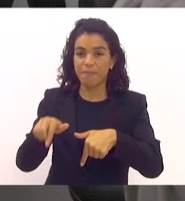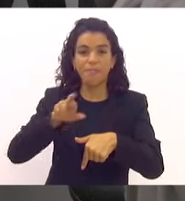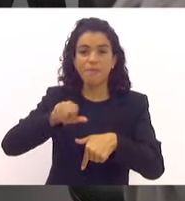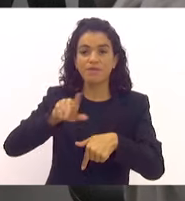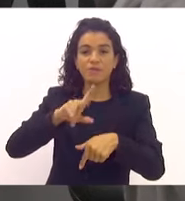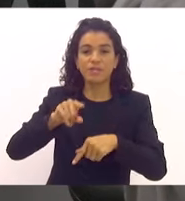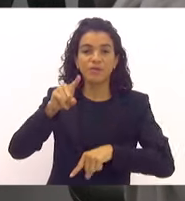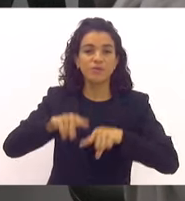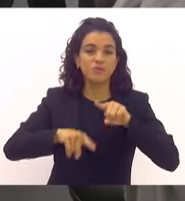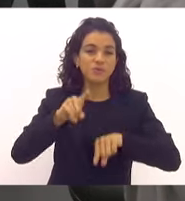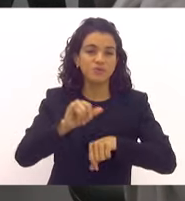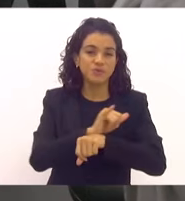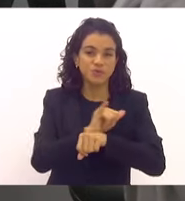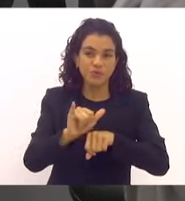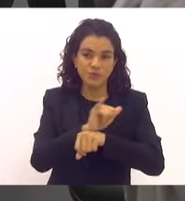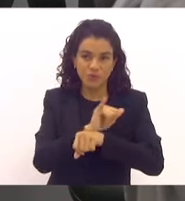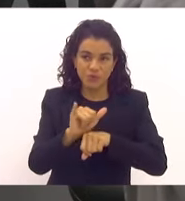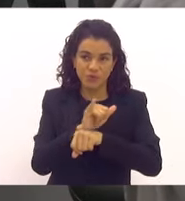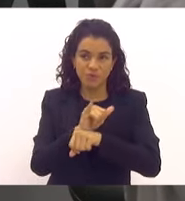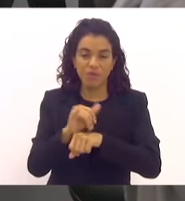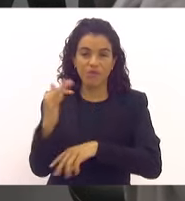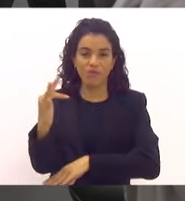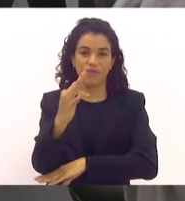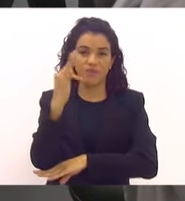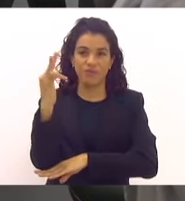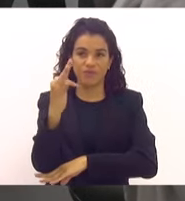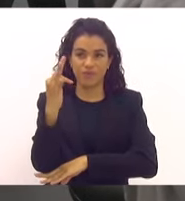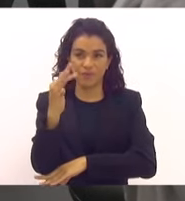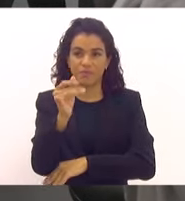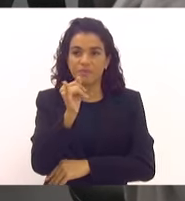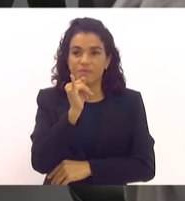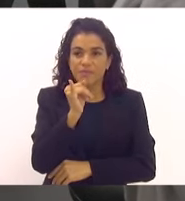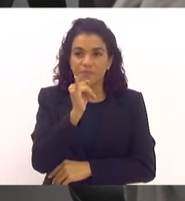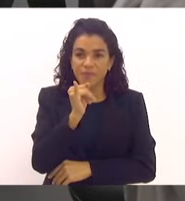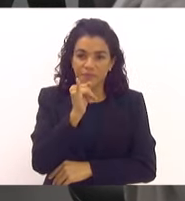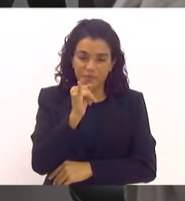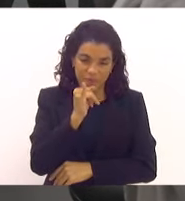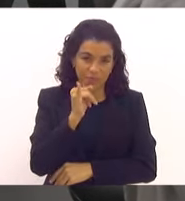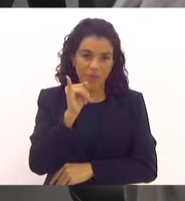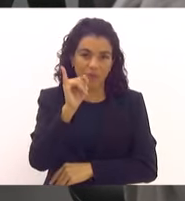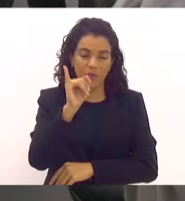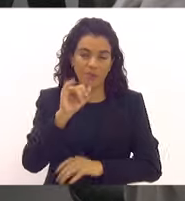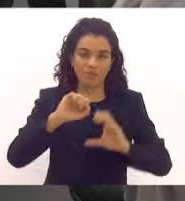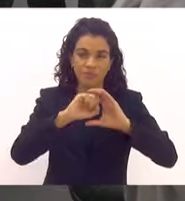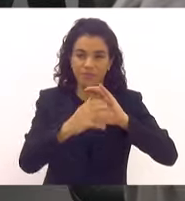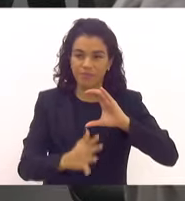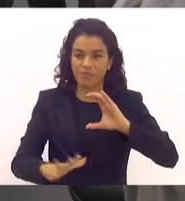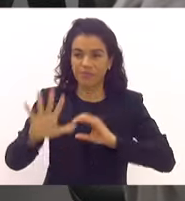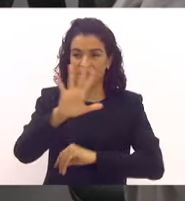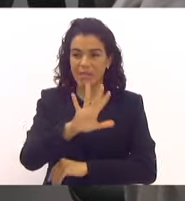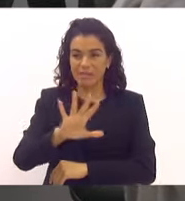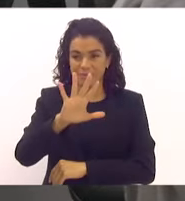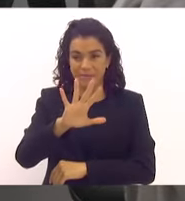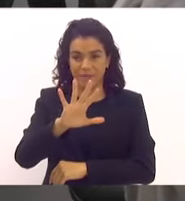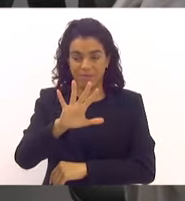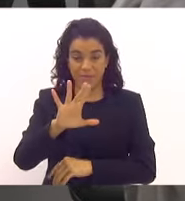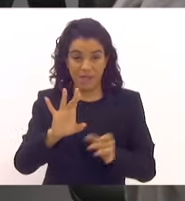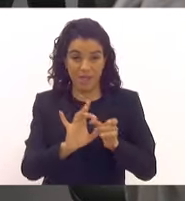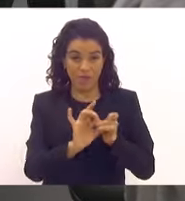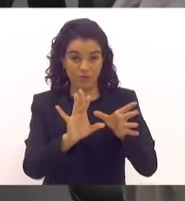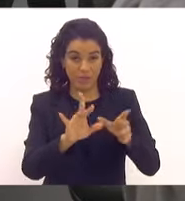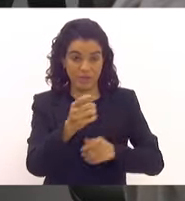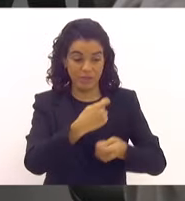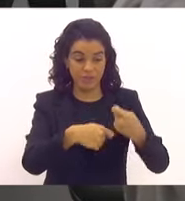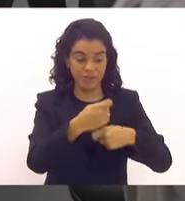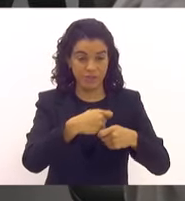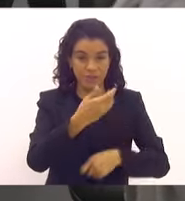instrumento exclusivamente formal, porque, sob vários aspectos, né, tanto do ponto de vista da autorização da